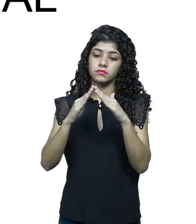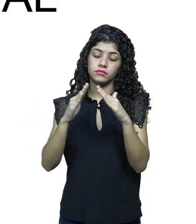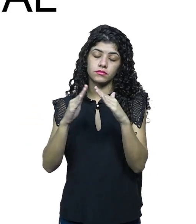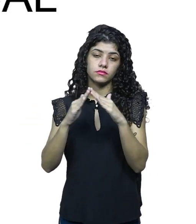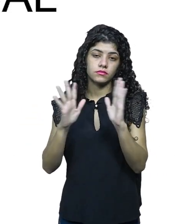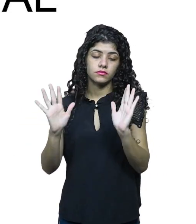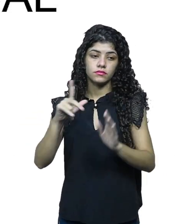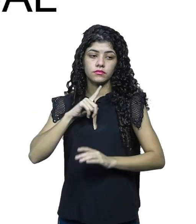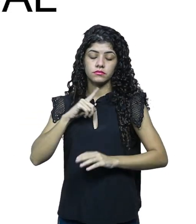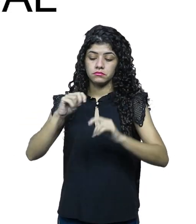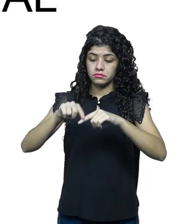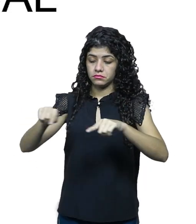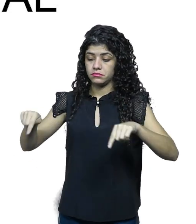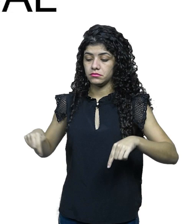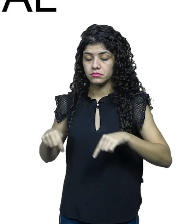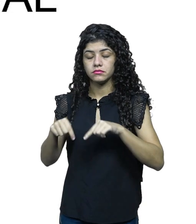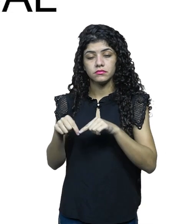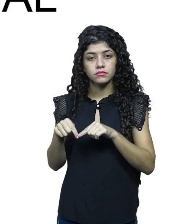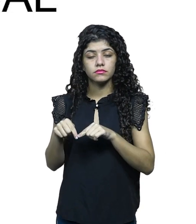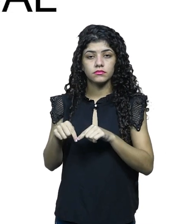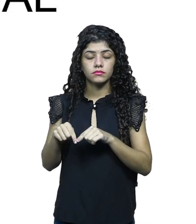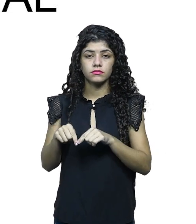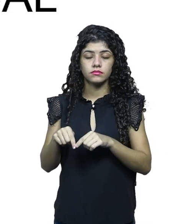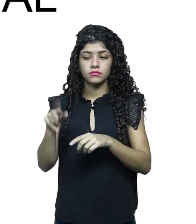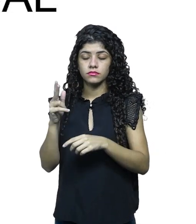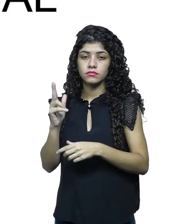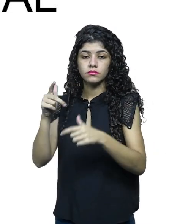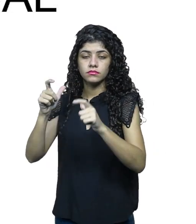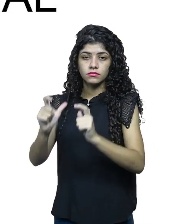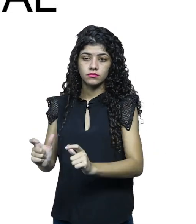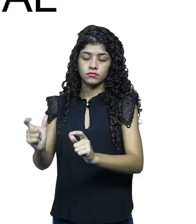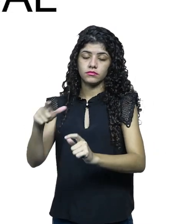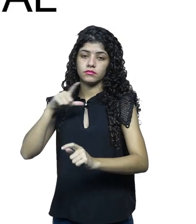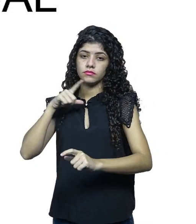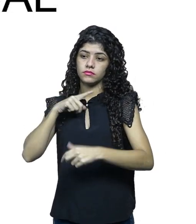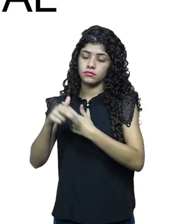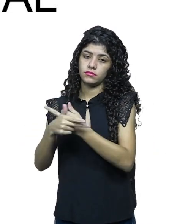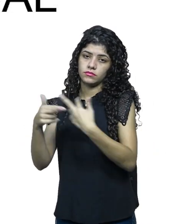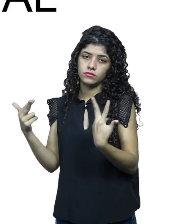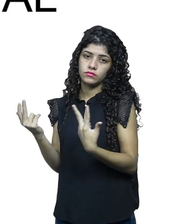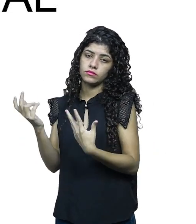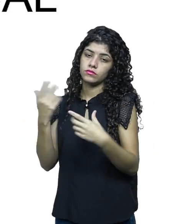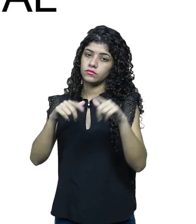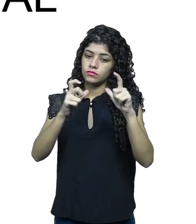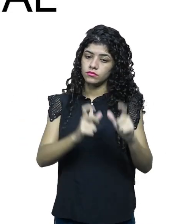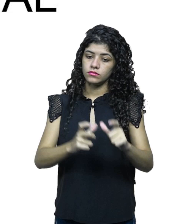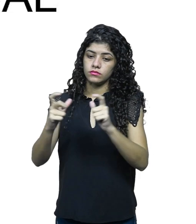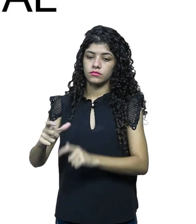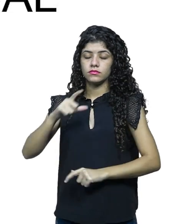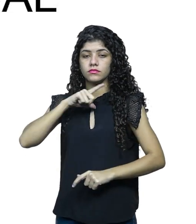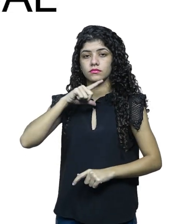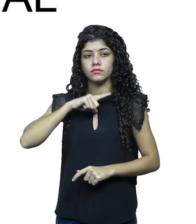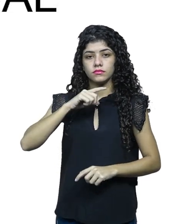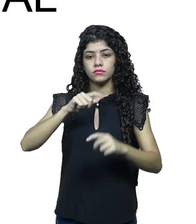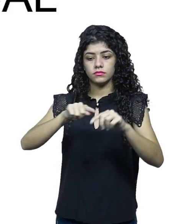é o compartimento que é o lugar que dentro carrega outros compartimentos. Tem a